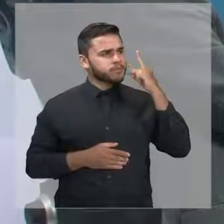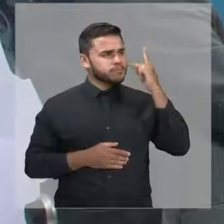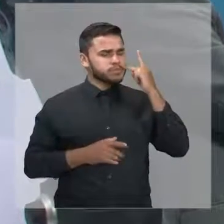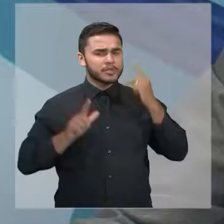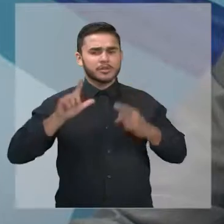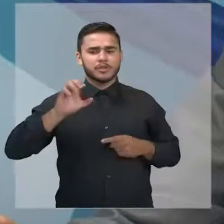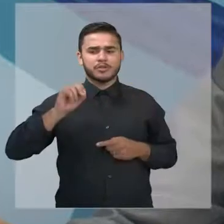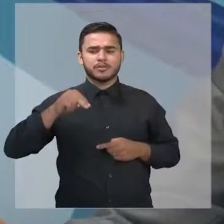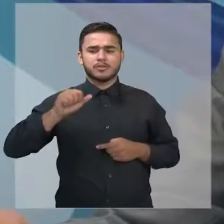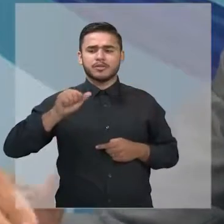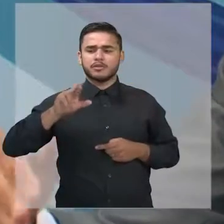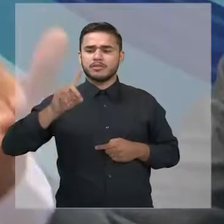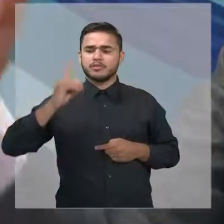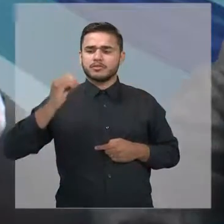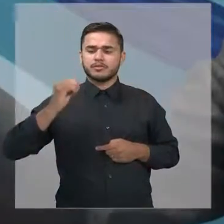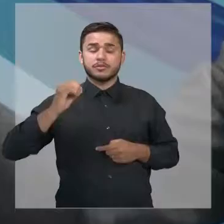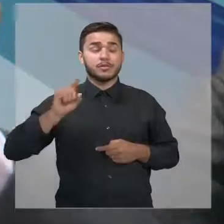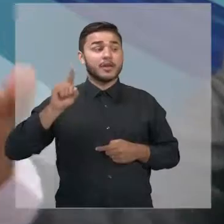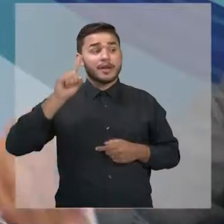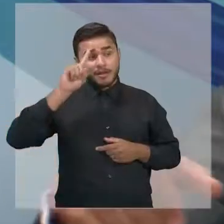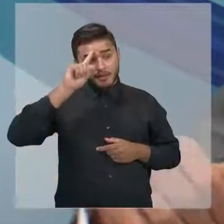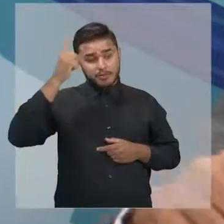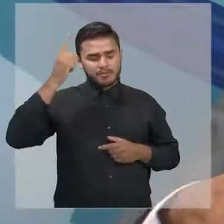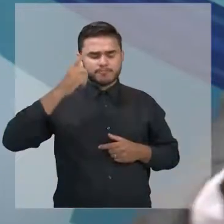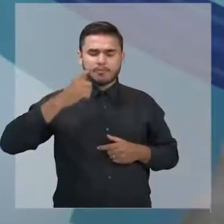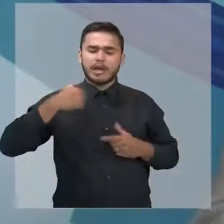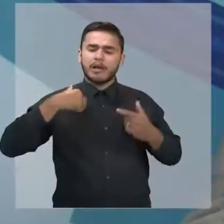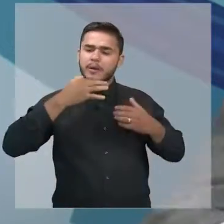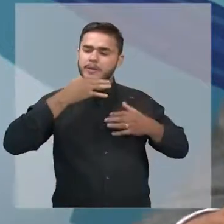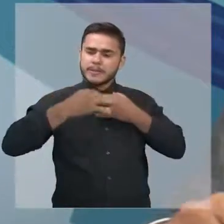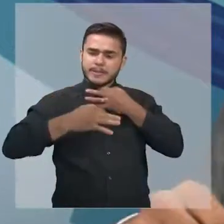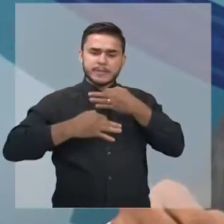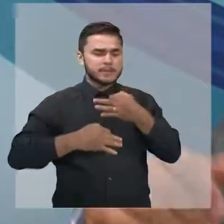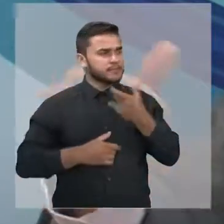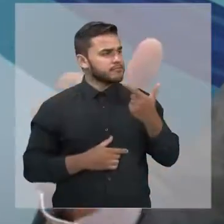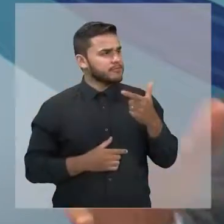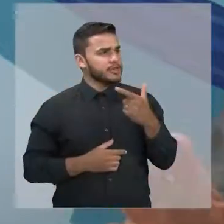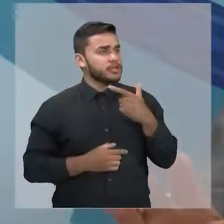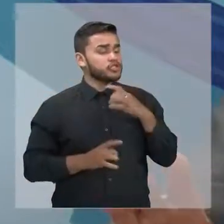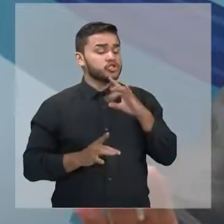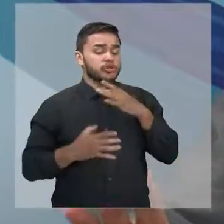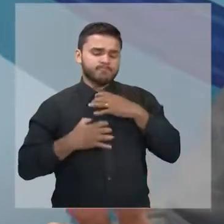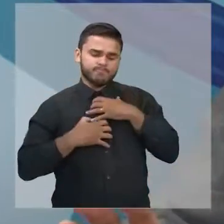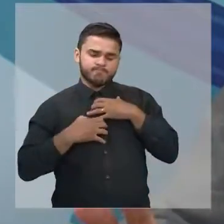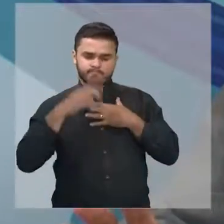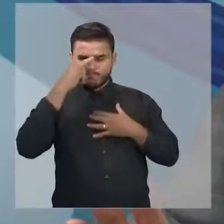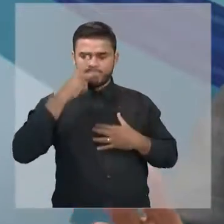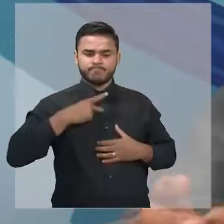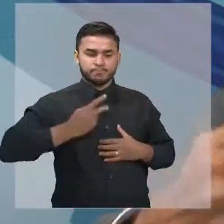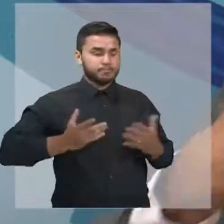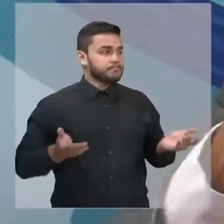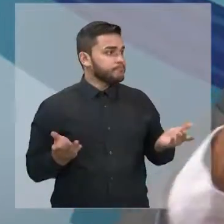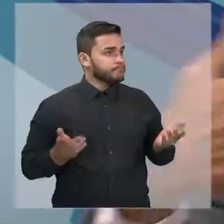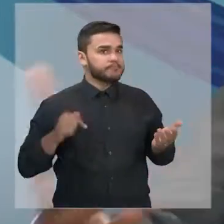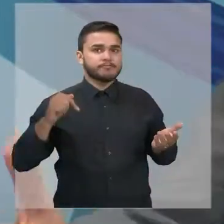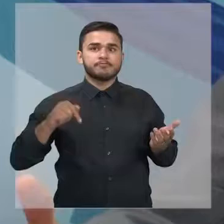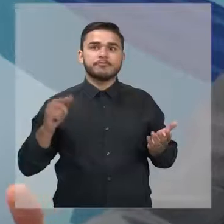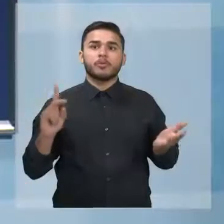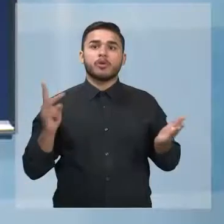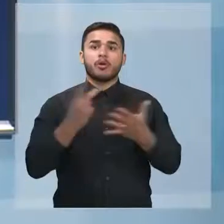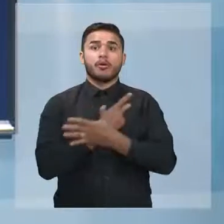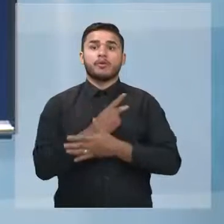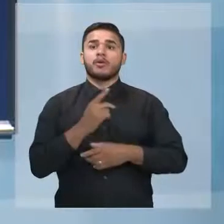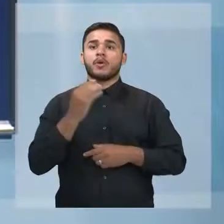ninguém é responsável por nada. A culpa é do sistema, a culpa é do capitalismo, a culpa é dos maus governos, mas ninguém assume